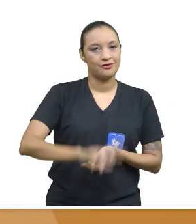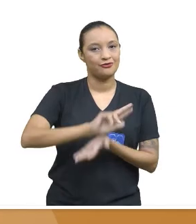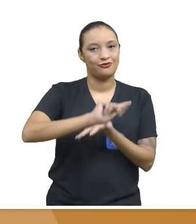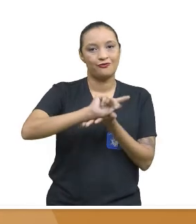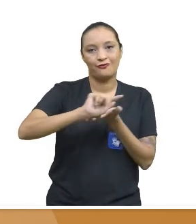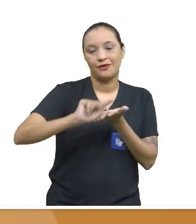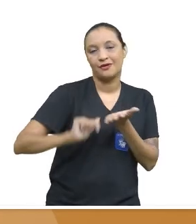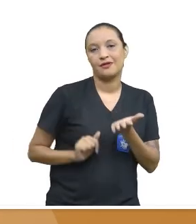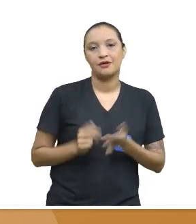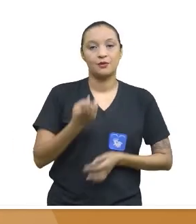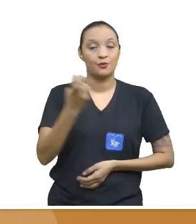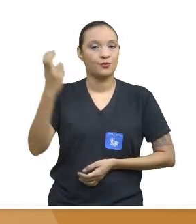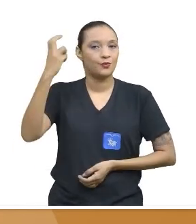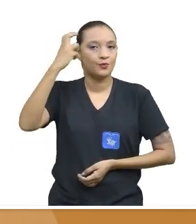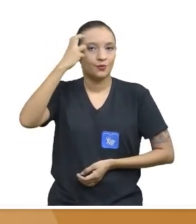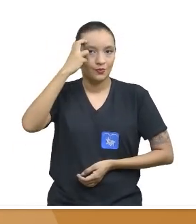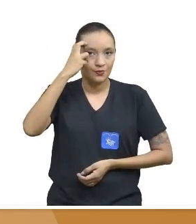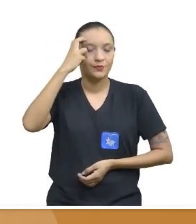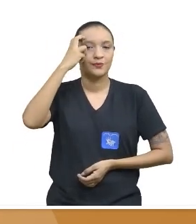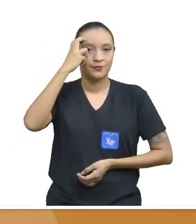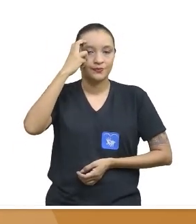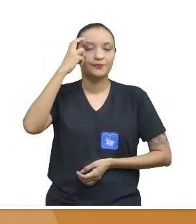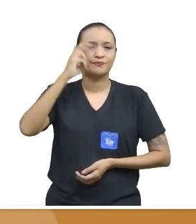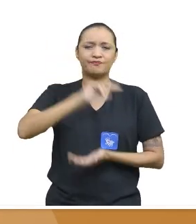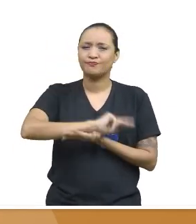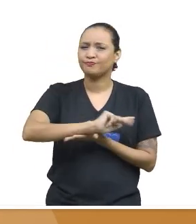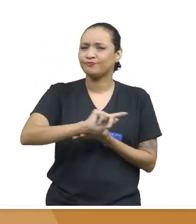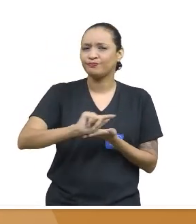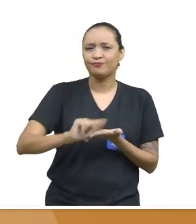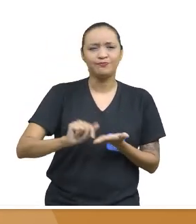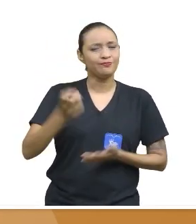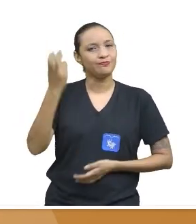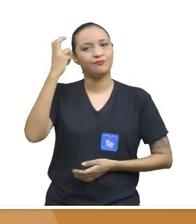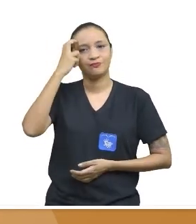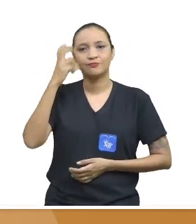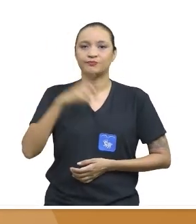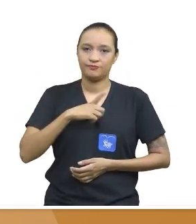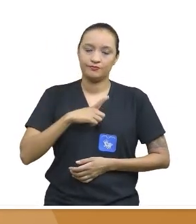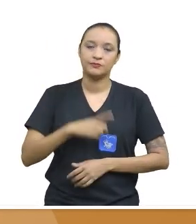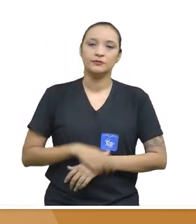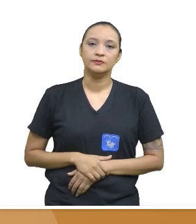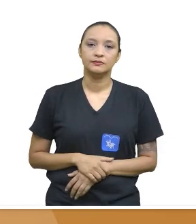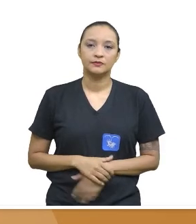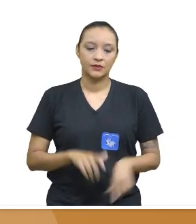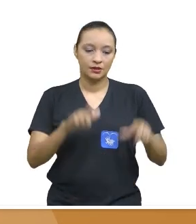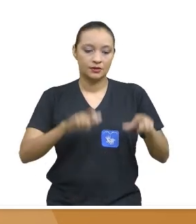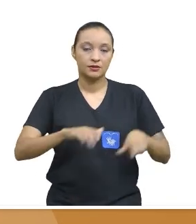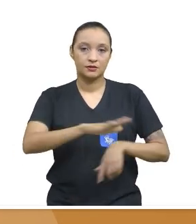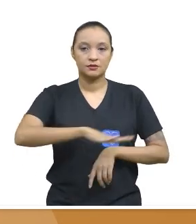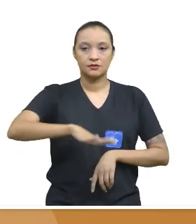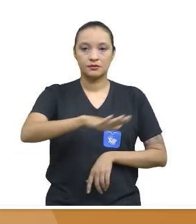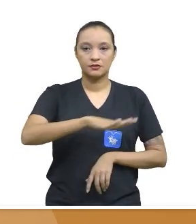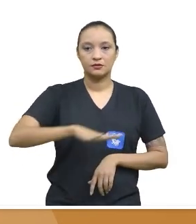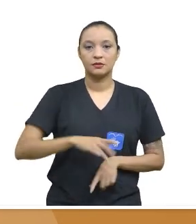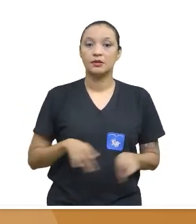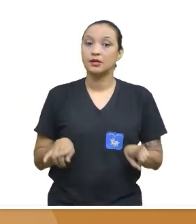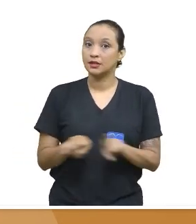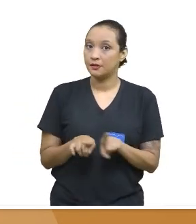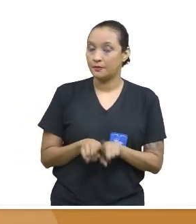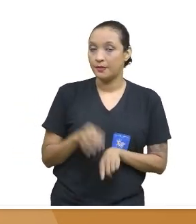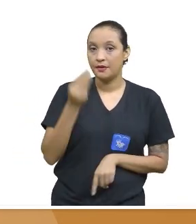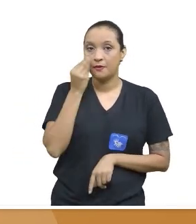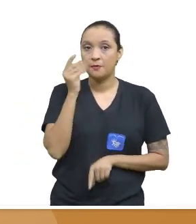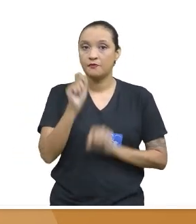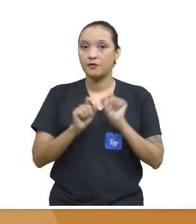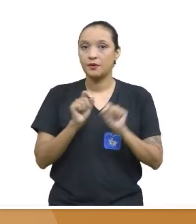cultural, enorme diferença de diversidade cultural que existia nesse território. Também a gente vai ver regiões